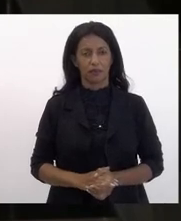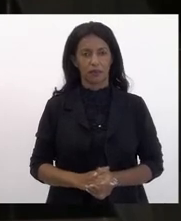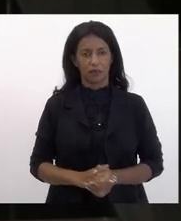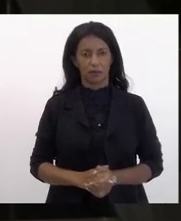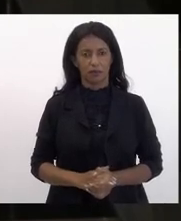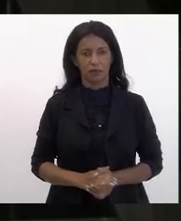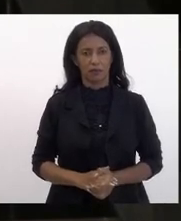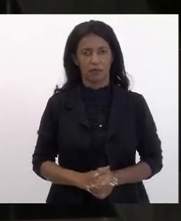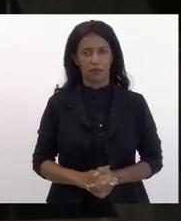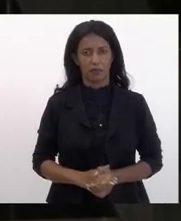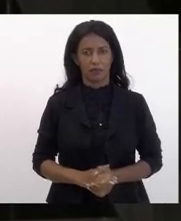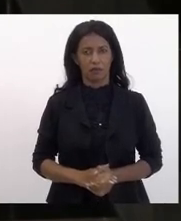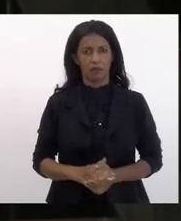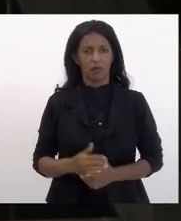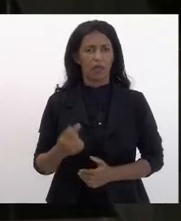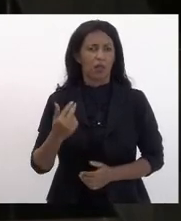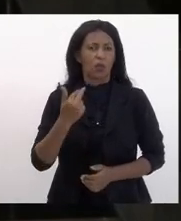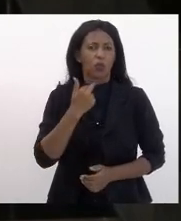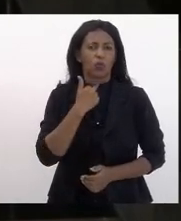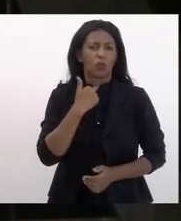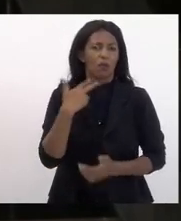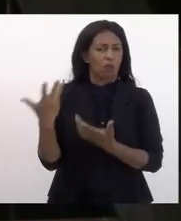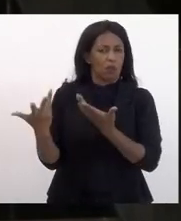É inconcebível.